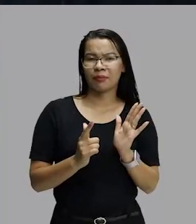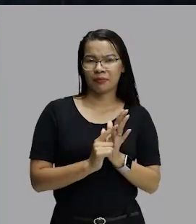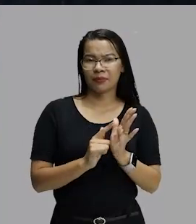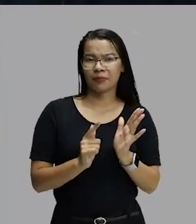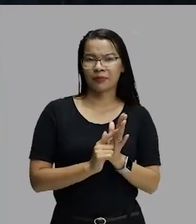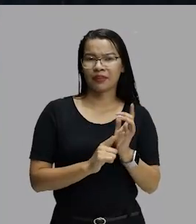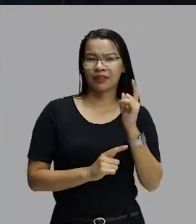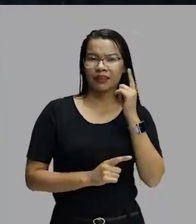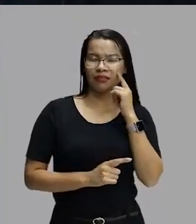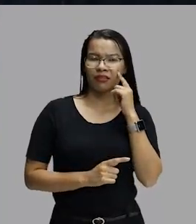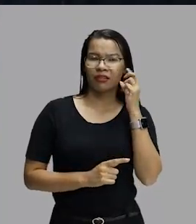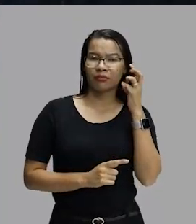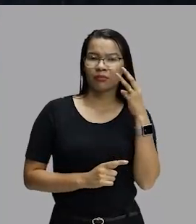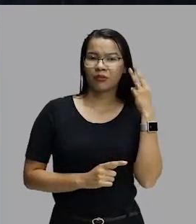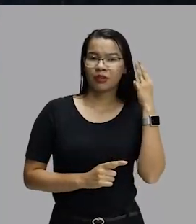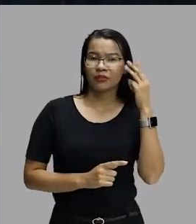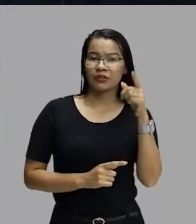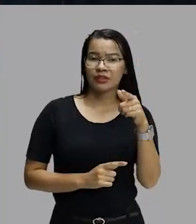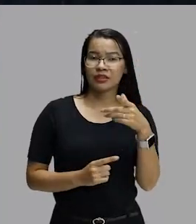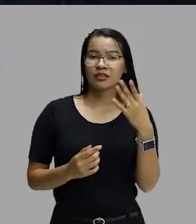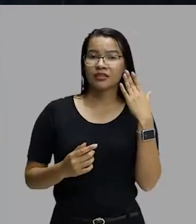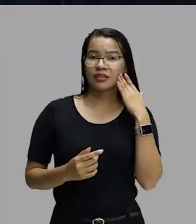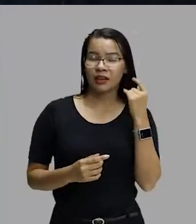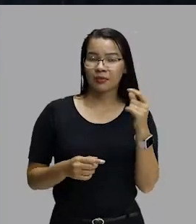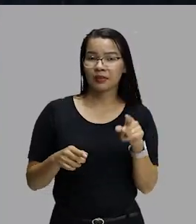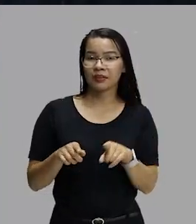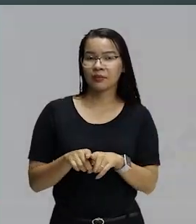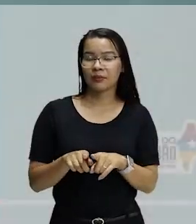Que isso? Vocês sabem, vocês podem.